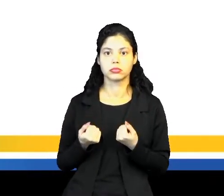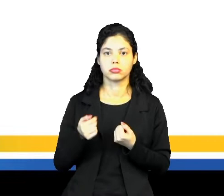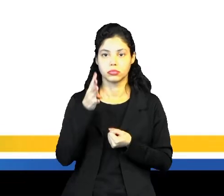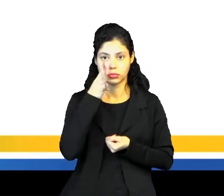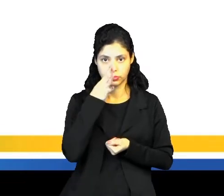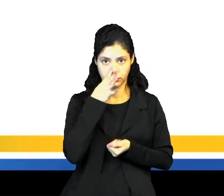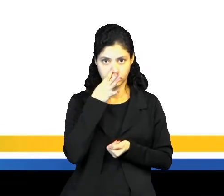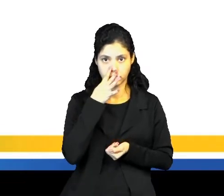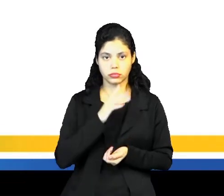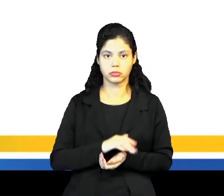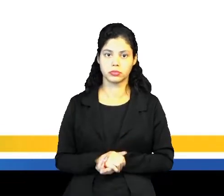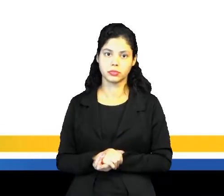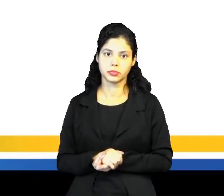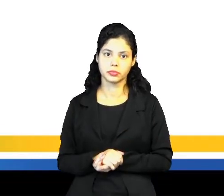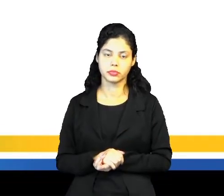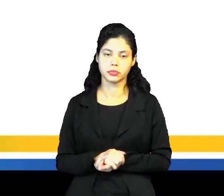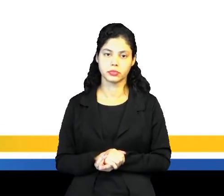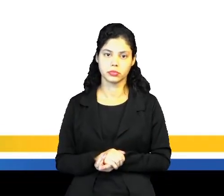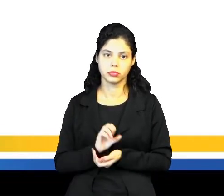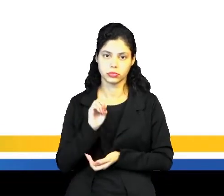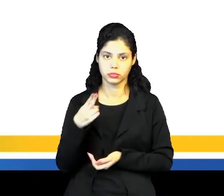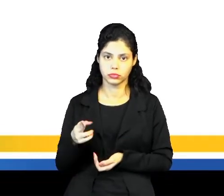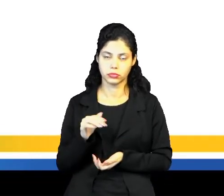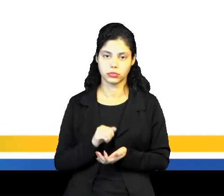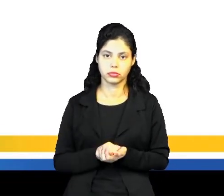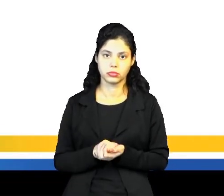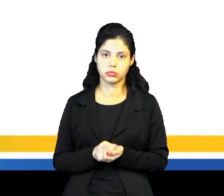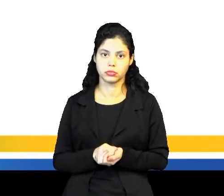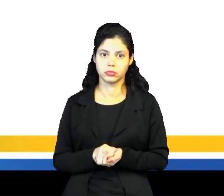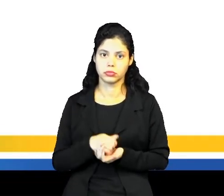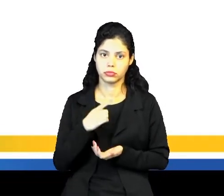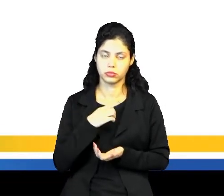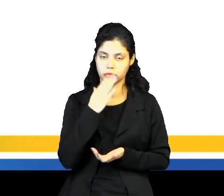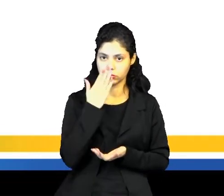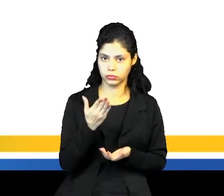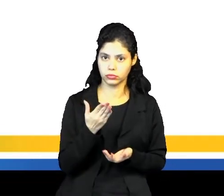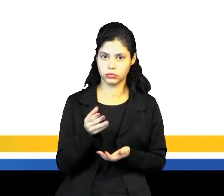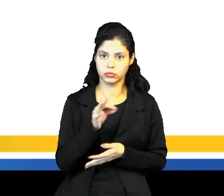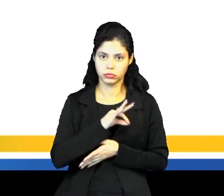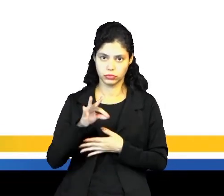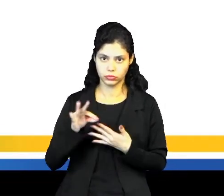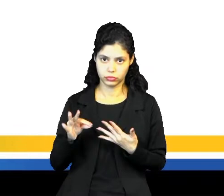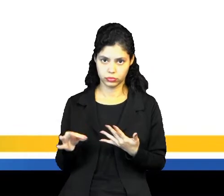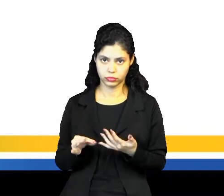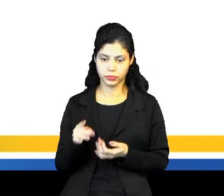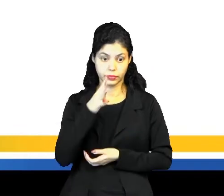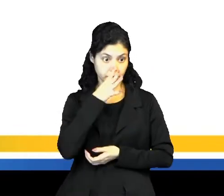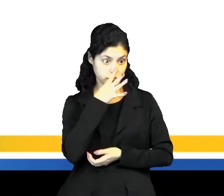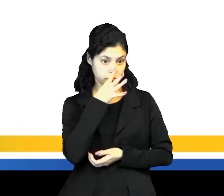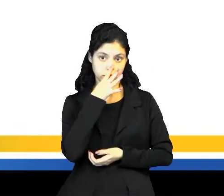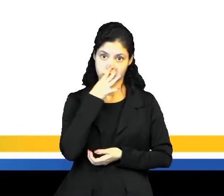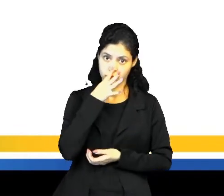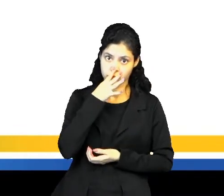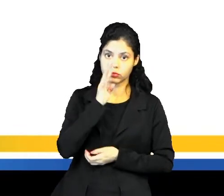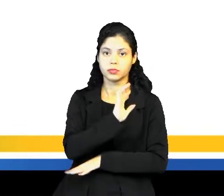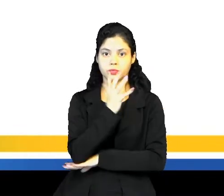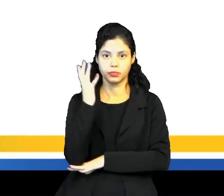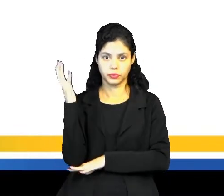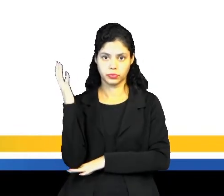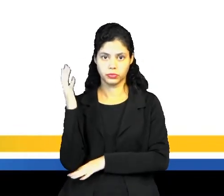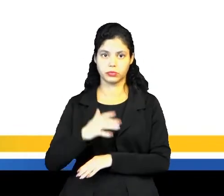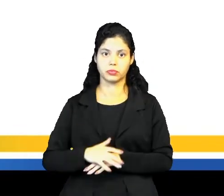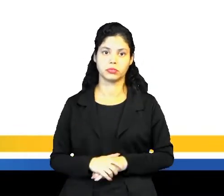de observação, né? Ou seja, de uma criticidade frente aos elementos e admiração da natureza,